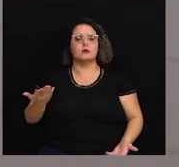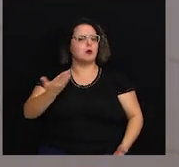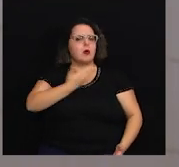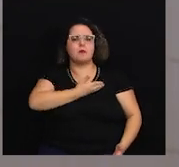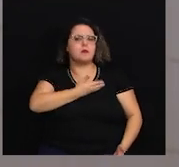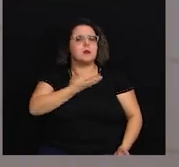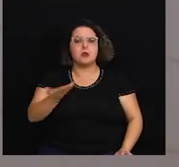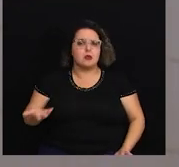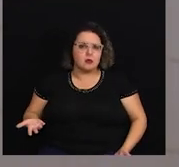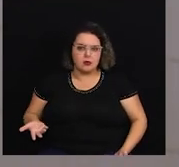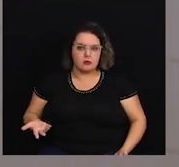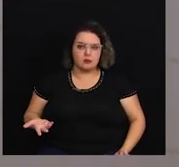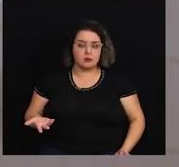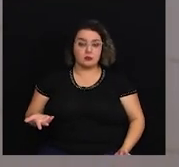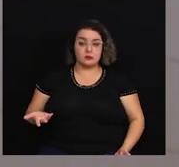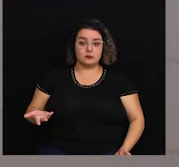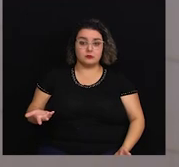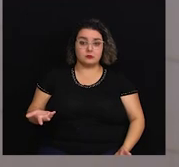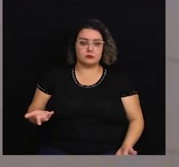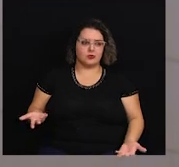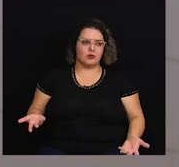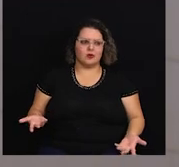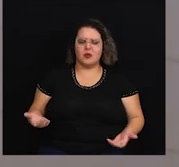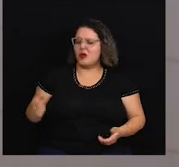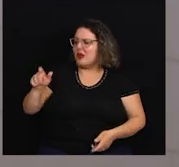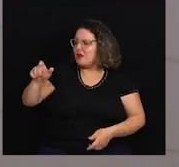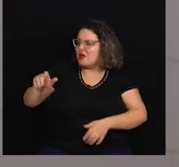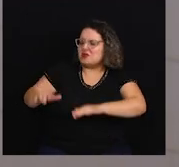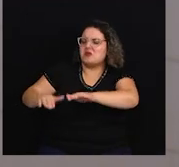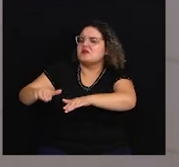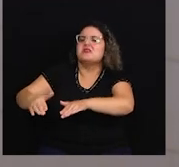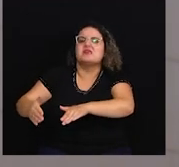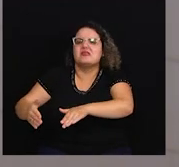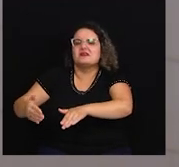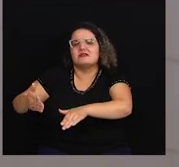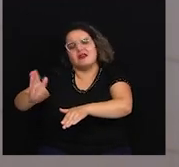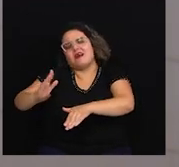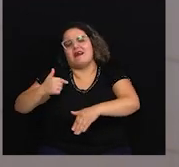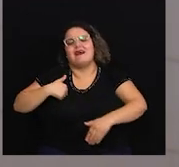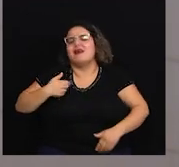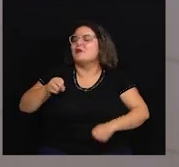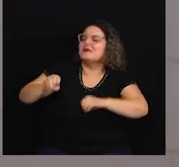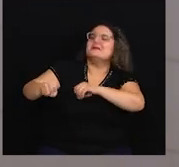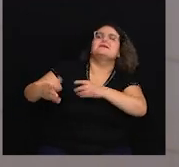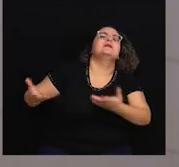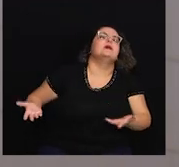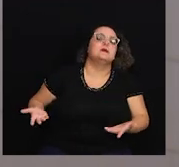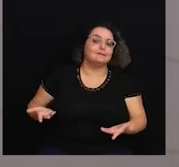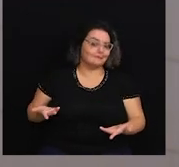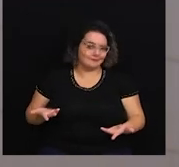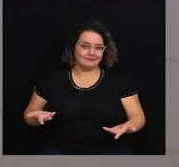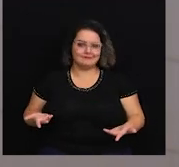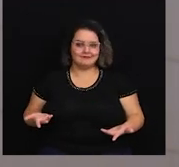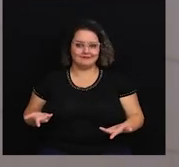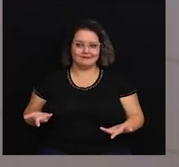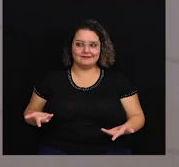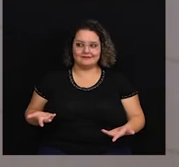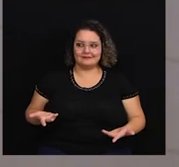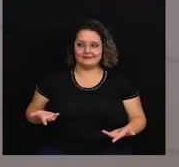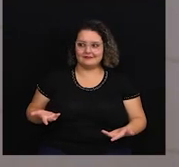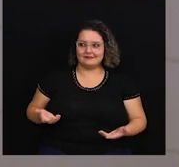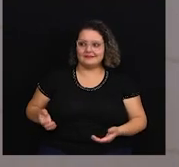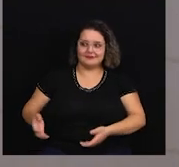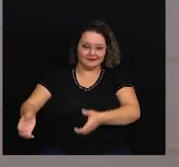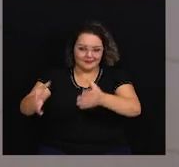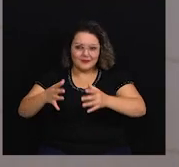blogueiro tal Zeu sou um pó o Ricardo que pulou o cara tá o caramba me passou uma bola no